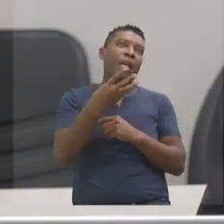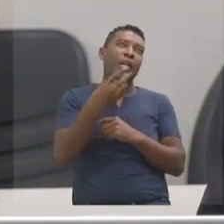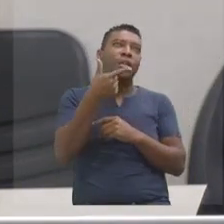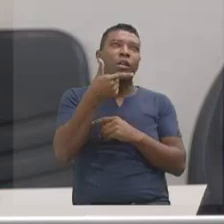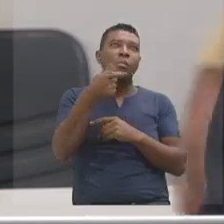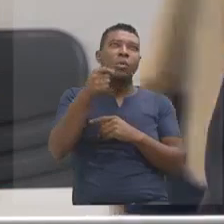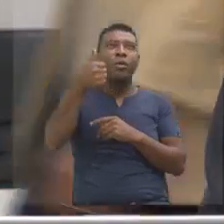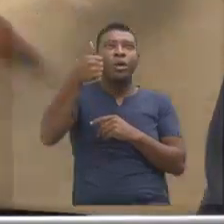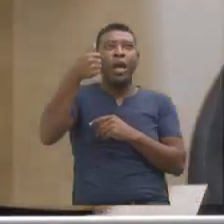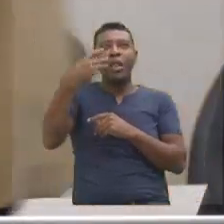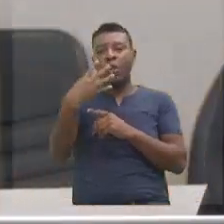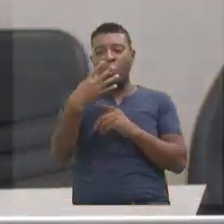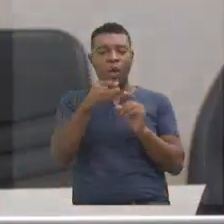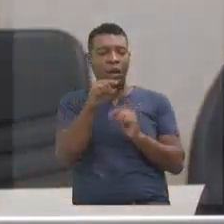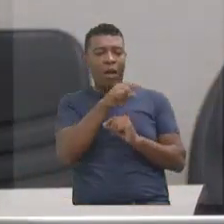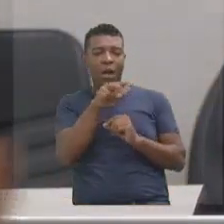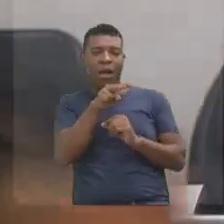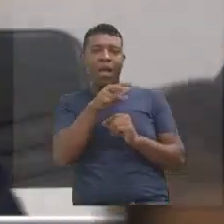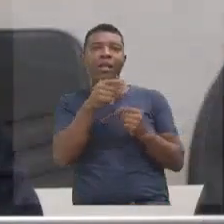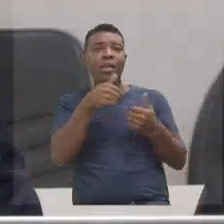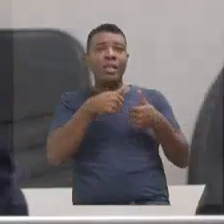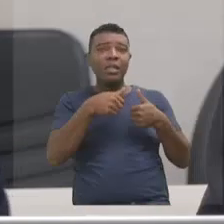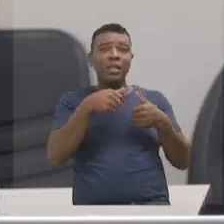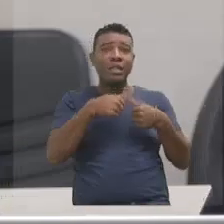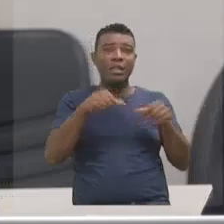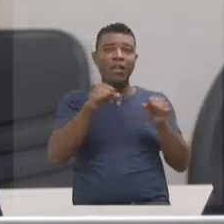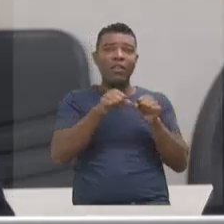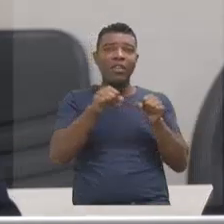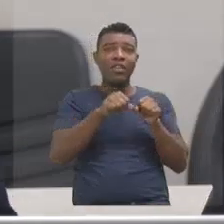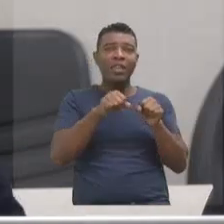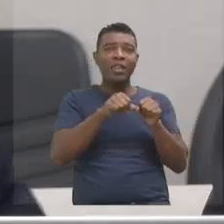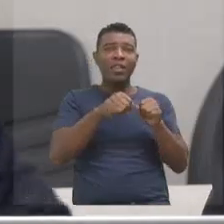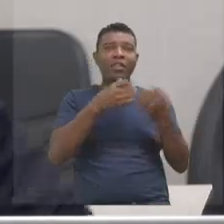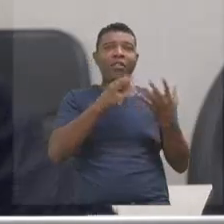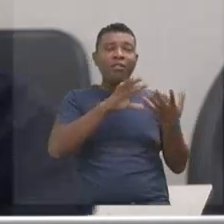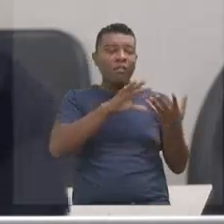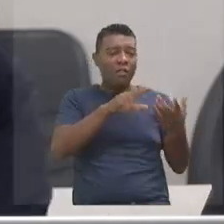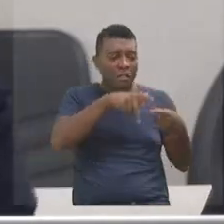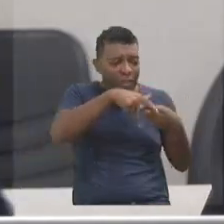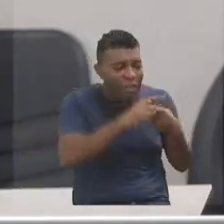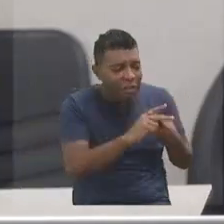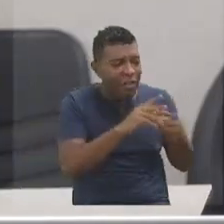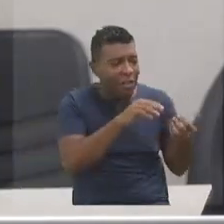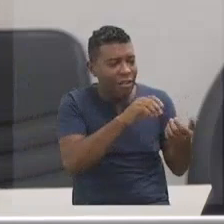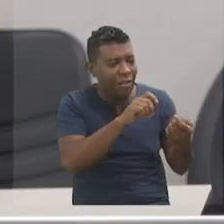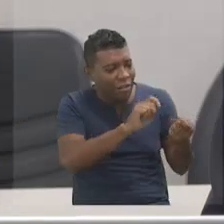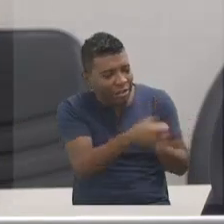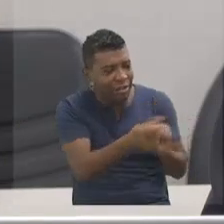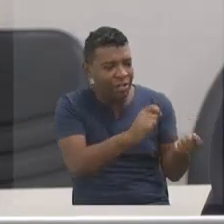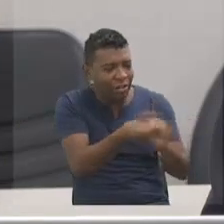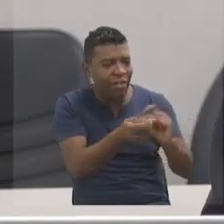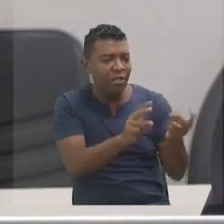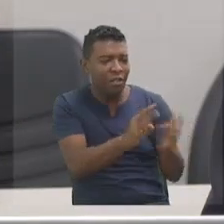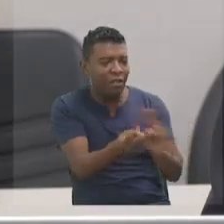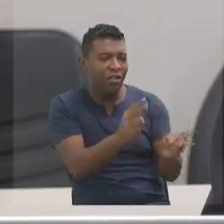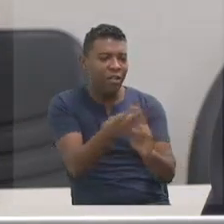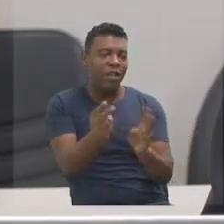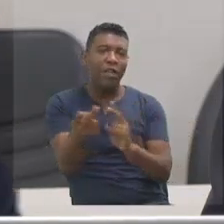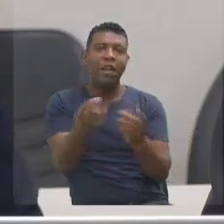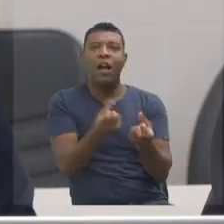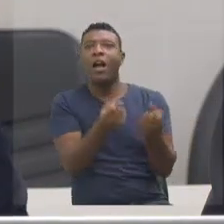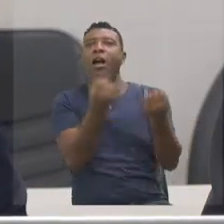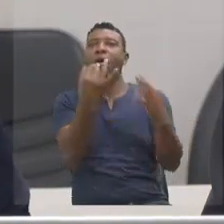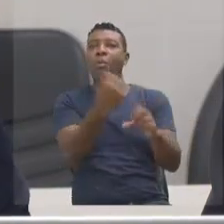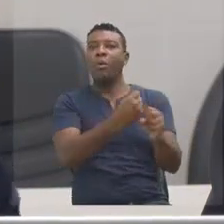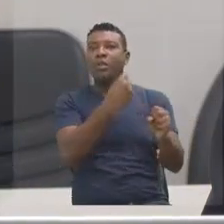pagamento fizemos reajuste de algumas obras e a gente também é